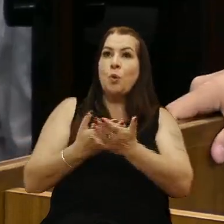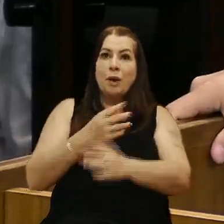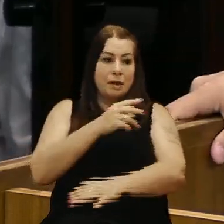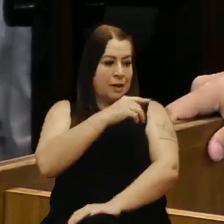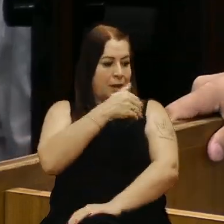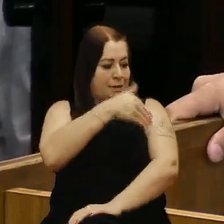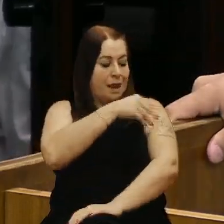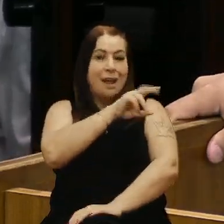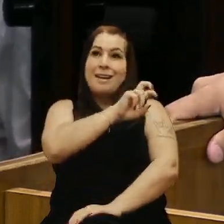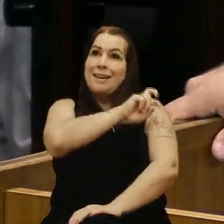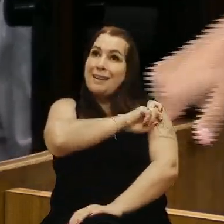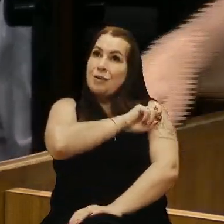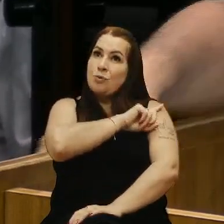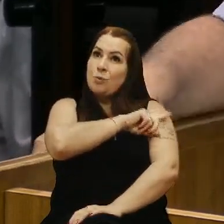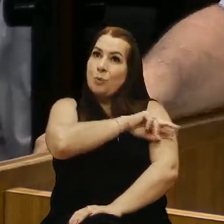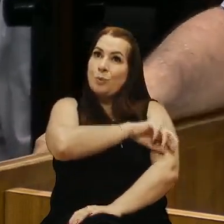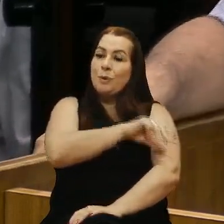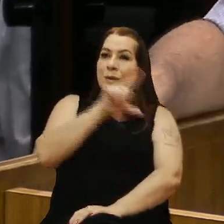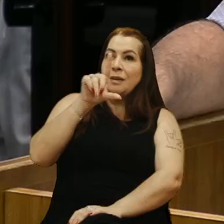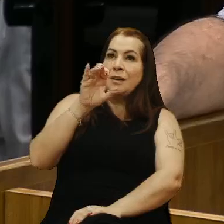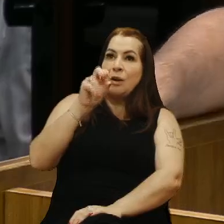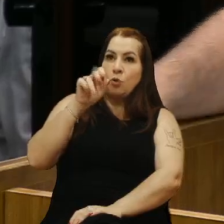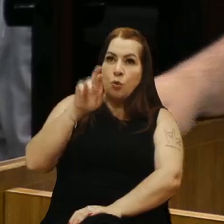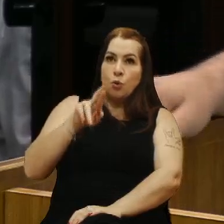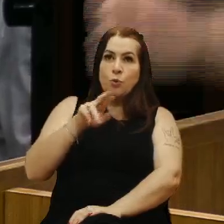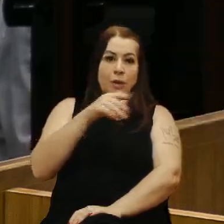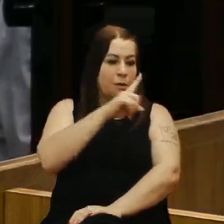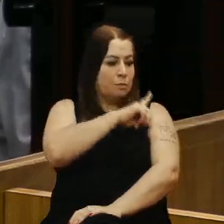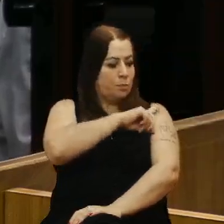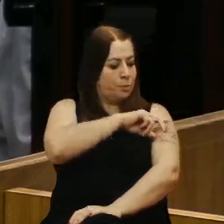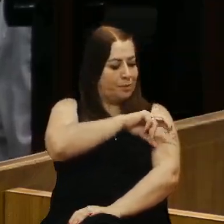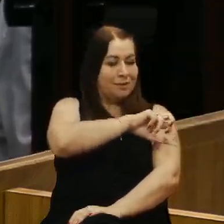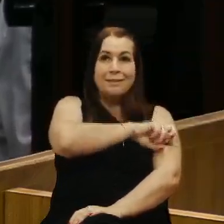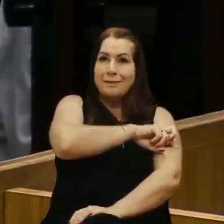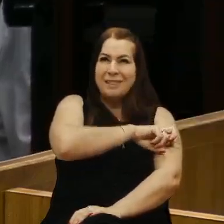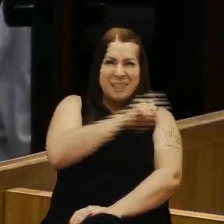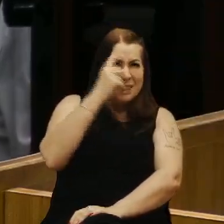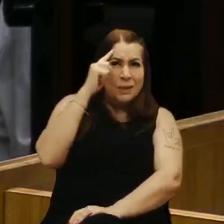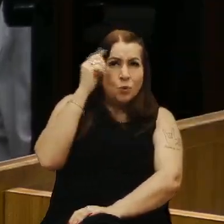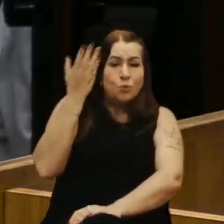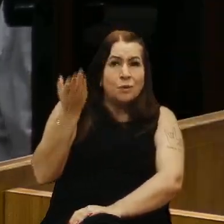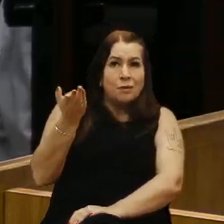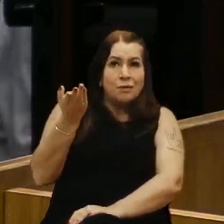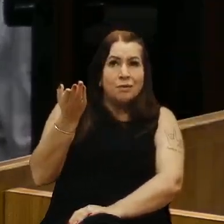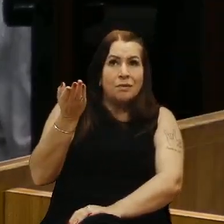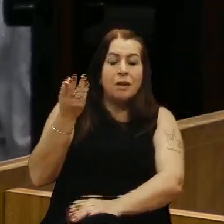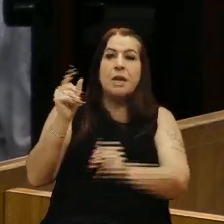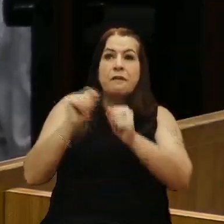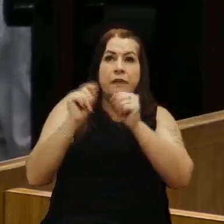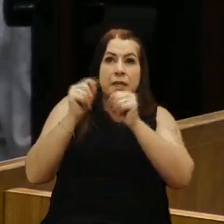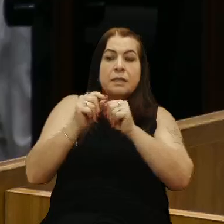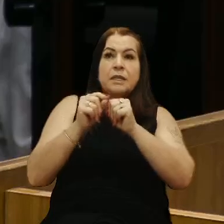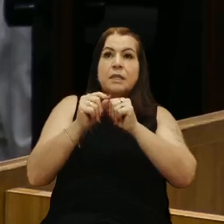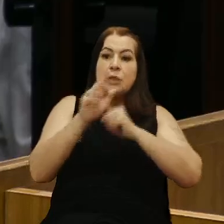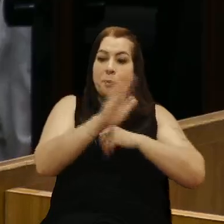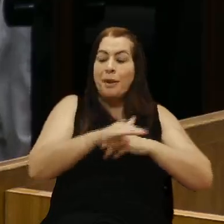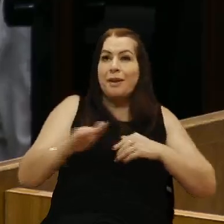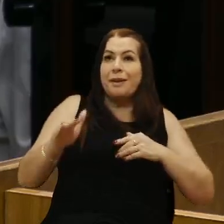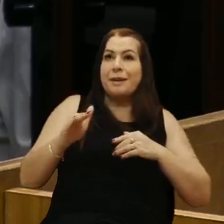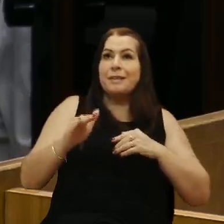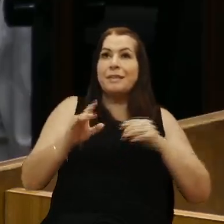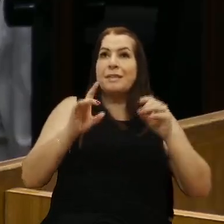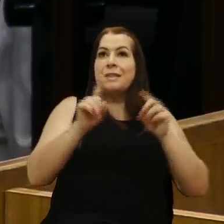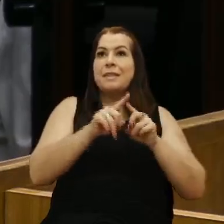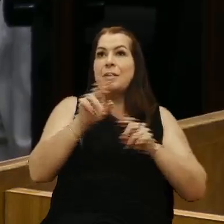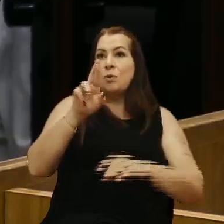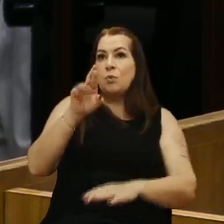quinto ano. Lá no Leonor Rosa, uma escola de quinto ano. Vocês têm noção? Fazendo com que uma criança lá